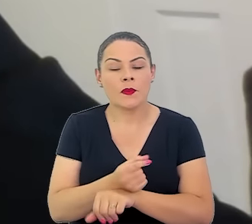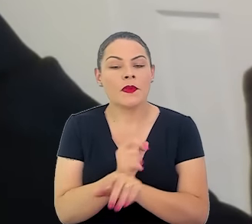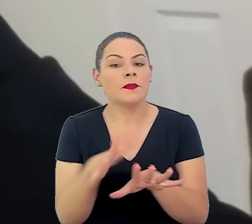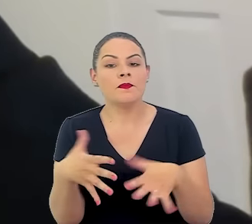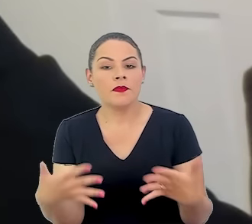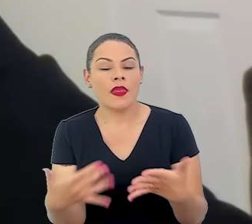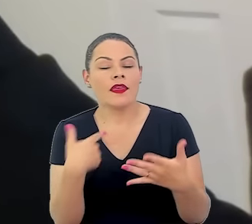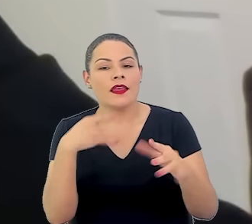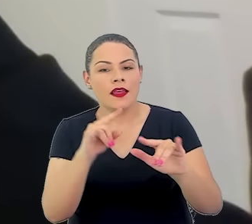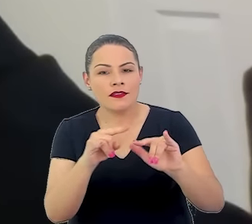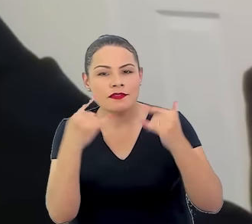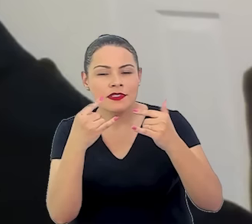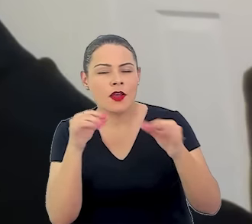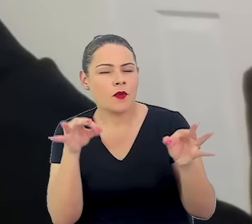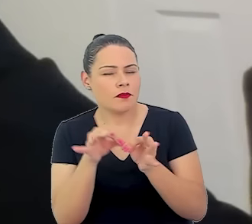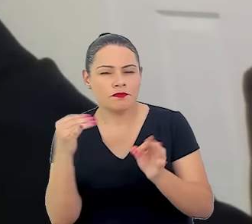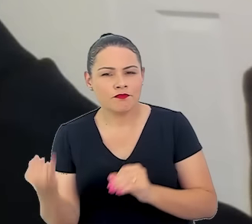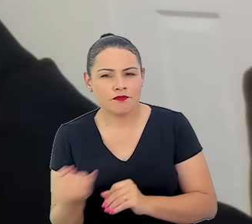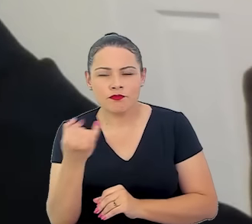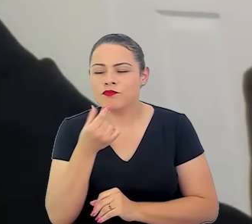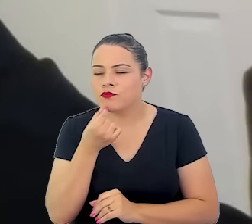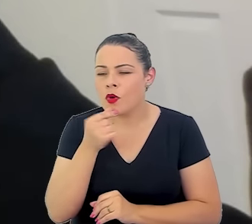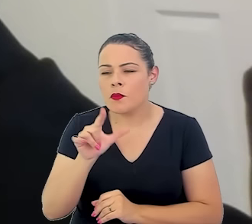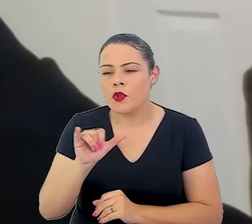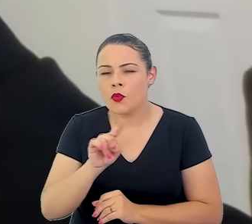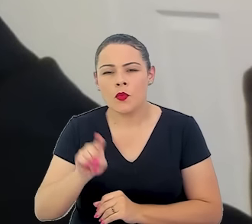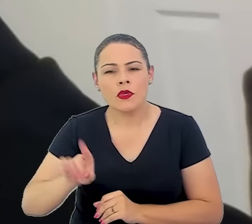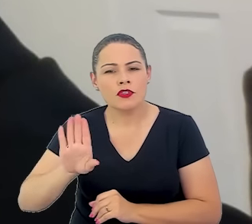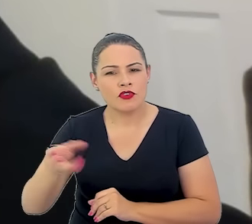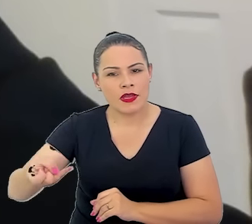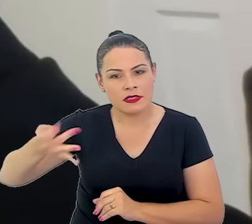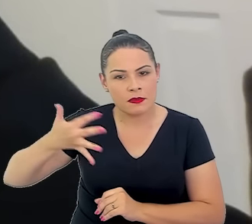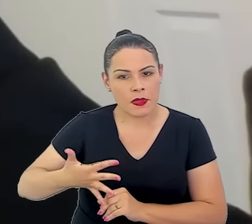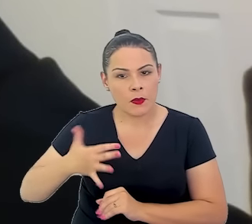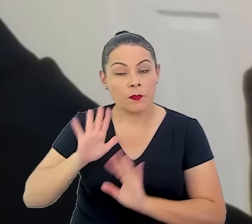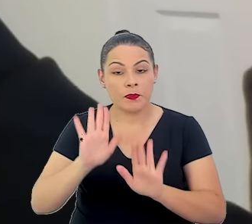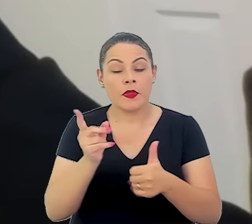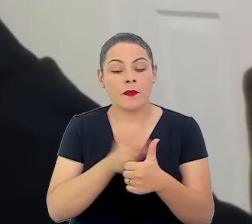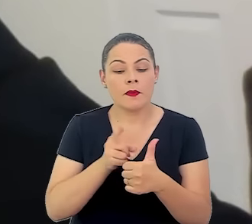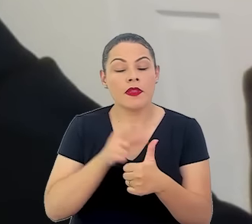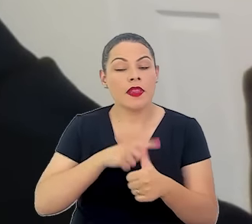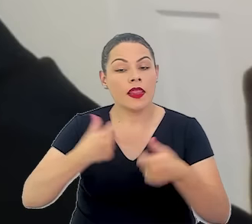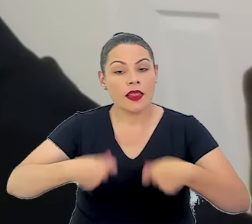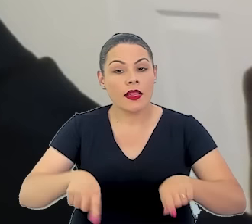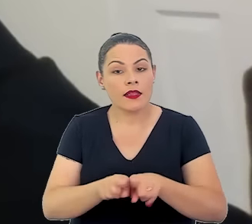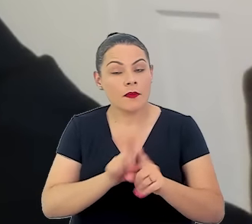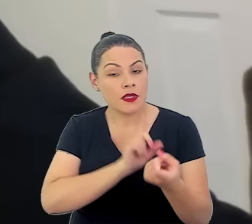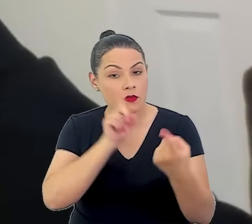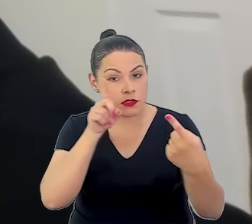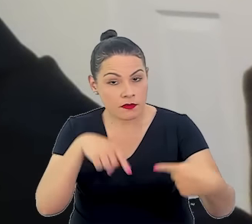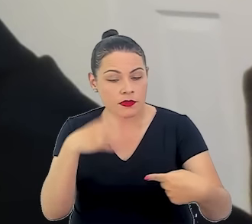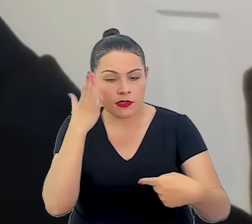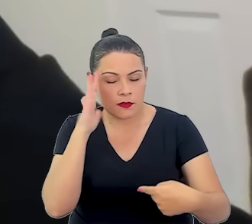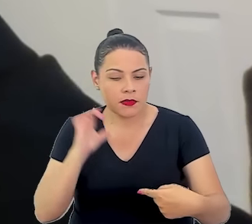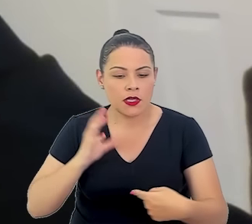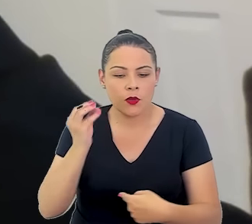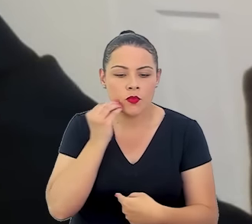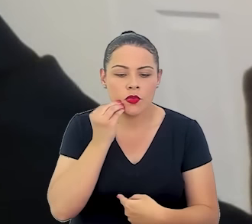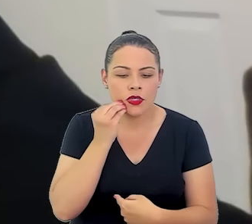eh eu queria destacar o ponto que luí falou sobre primeiro a necessidade o desafio e as